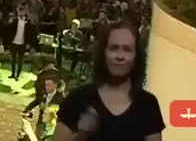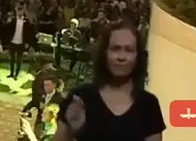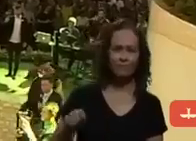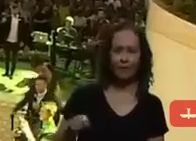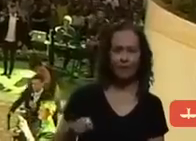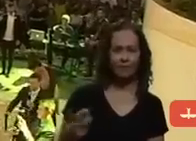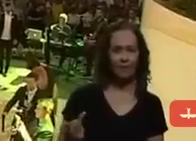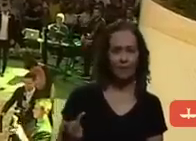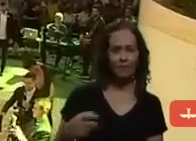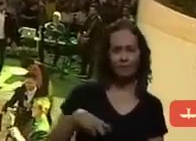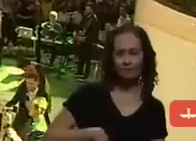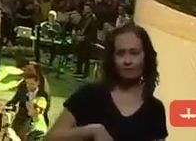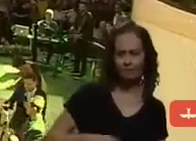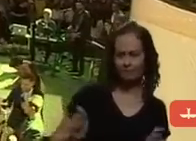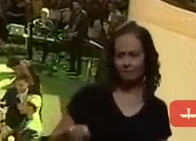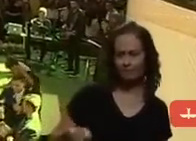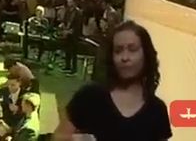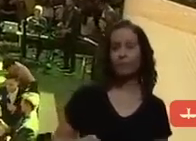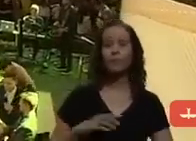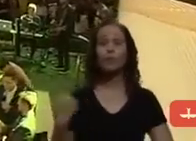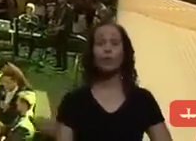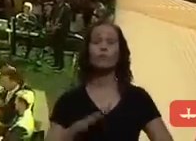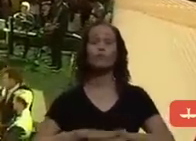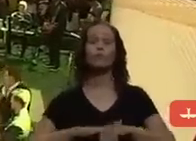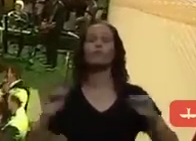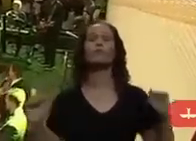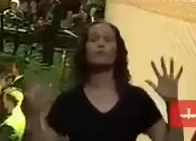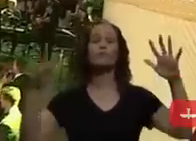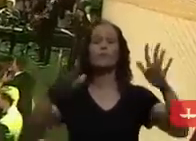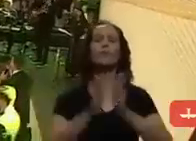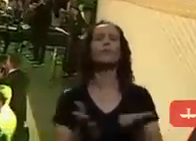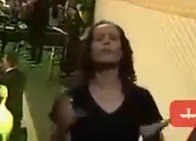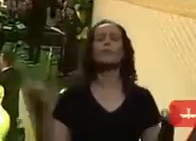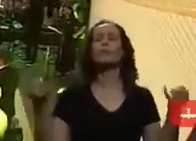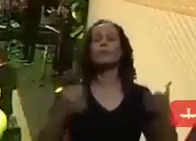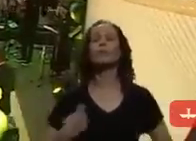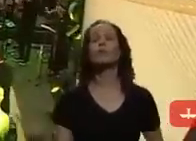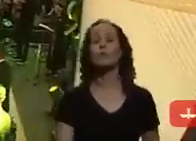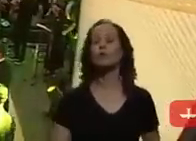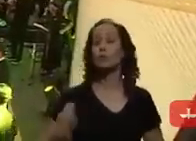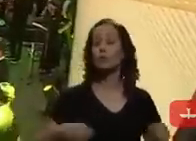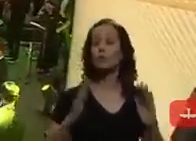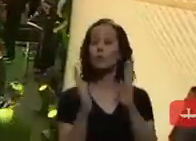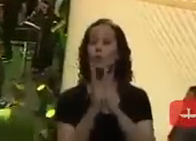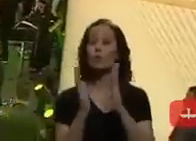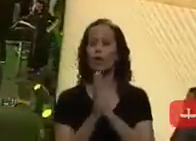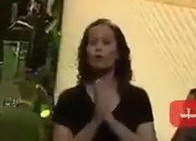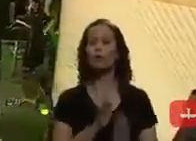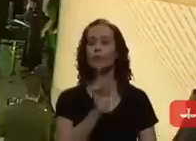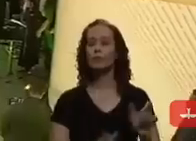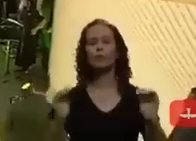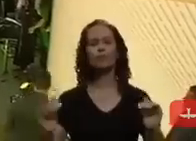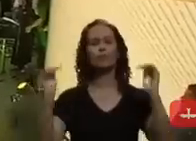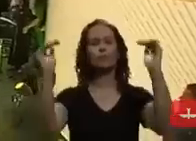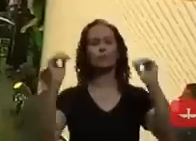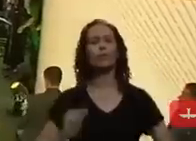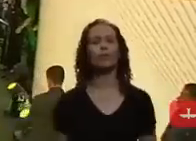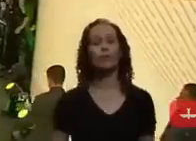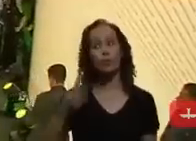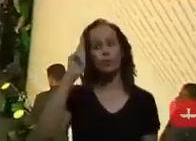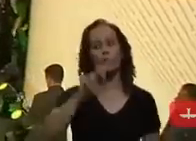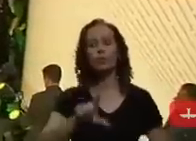senhora? Vamos estender as mãos. A palavra fala que nós devemos orar pelas autoridades. Que o Senhor é quem